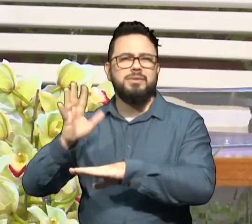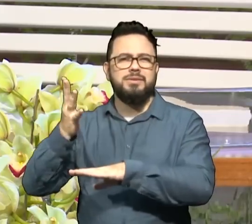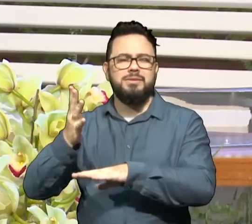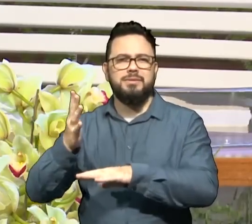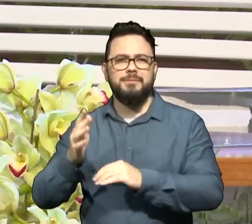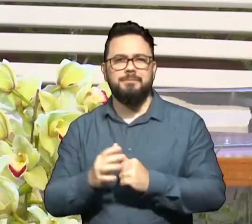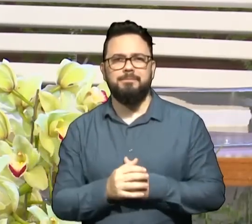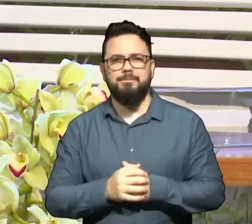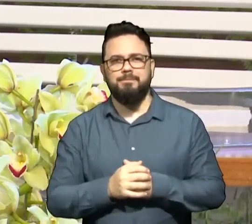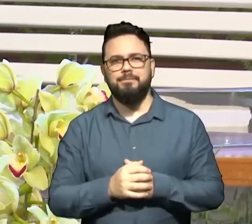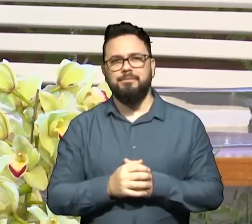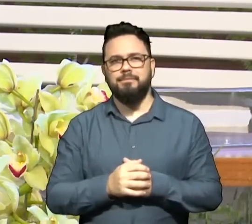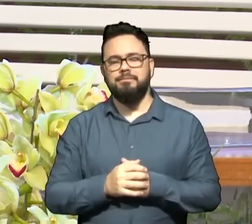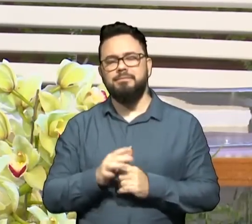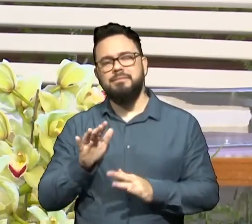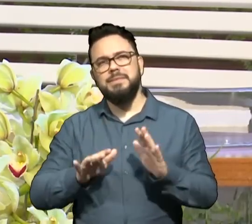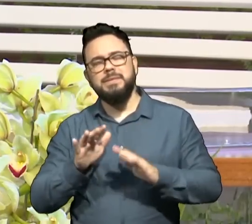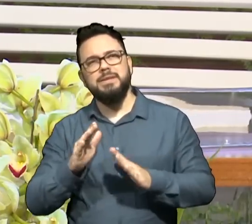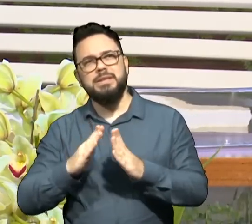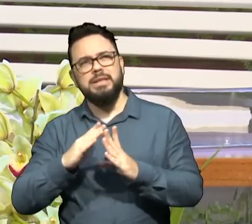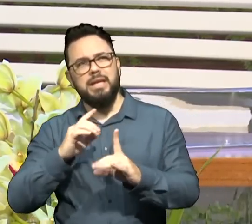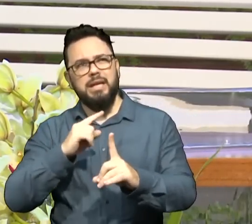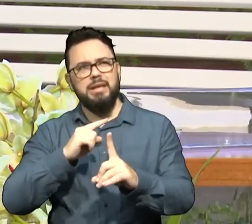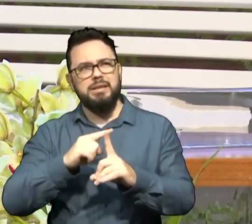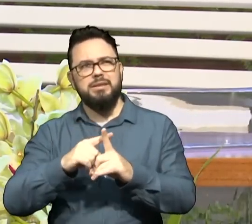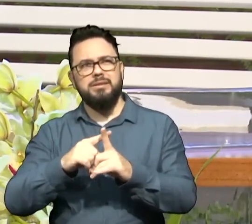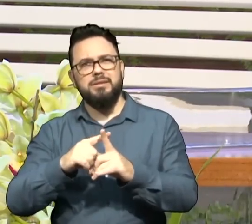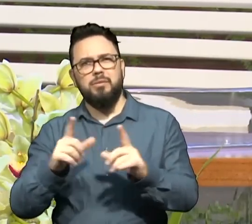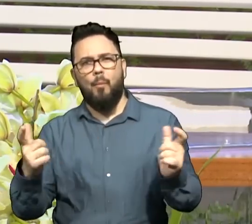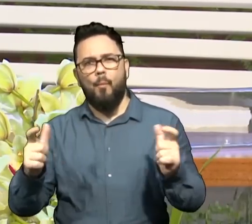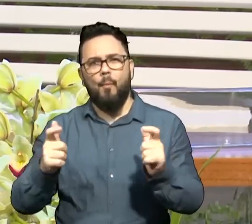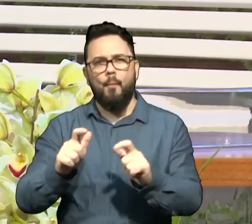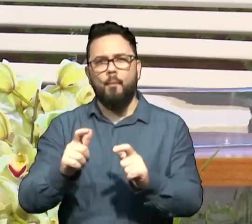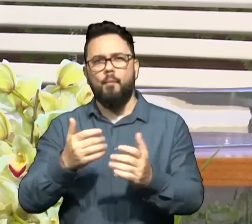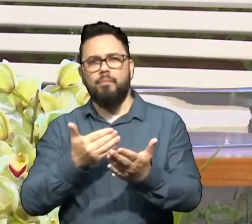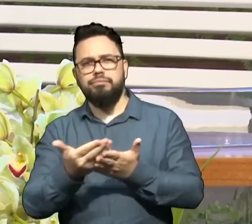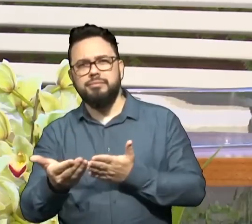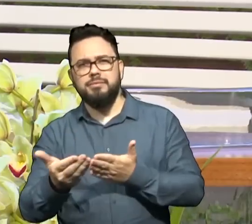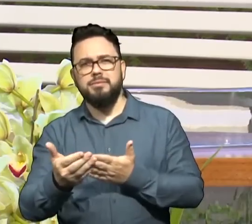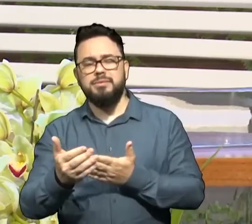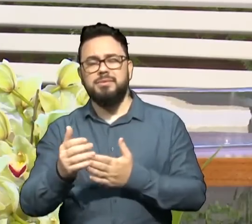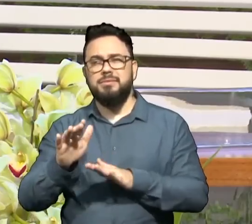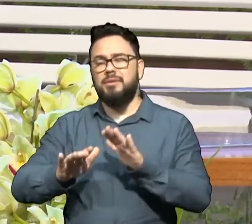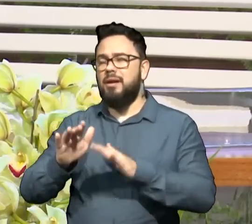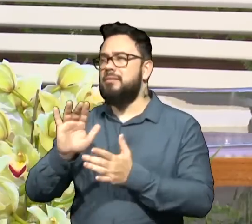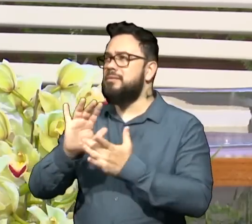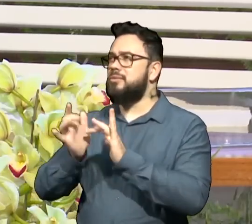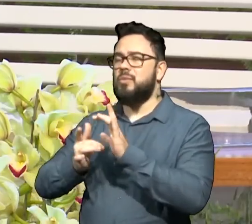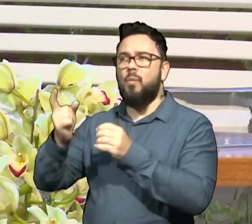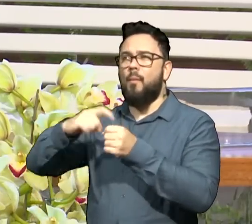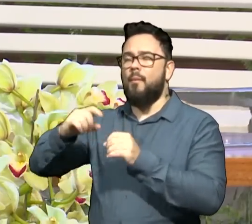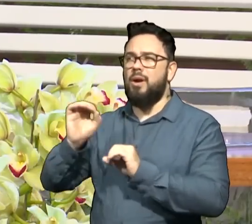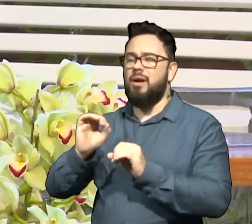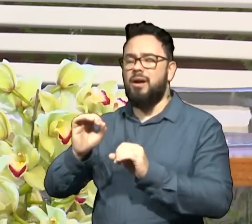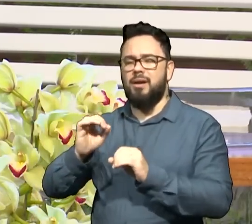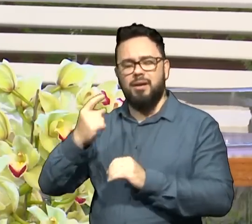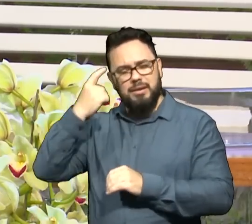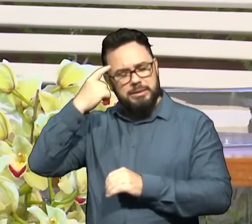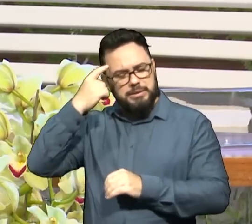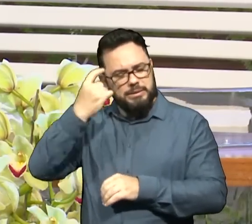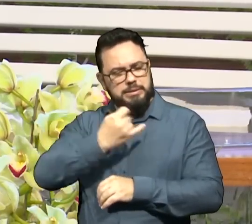ausência Será que a igreja vai se perder Será que Jesus não vai voltar Será que nós nos